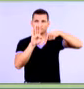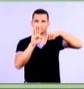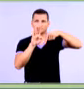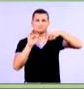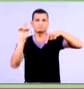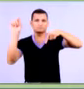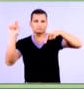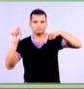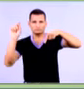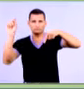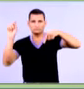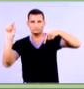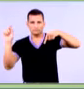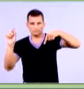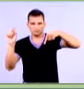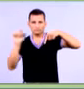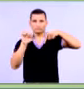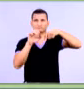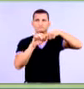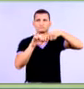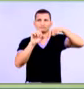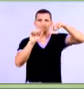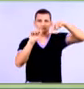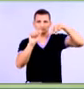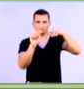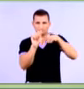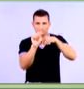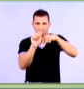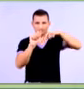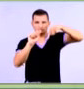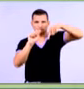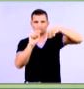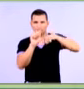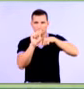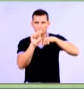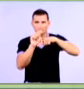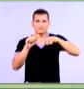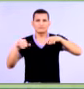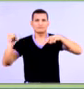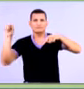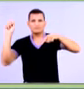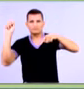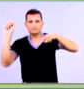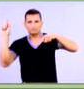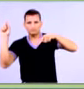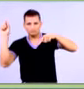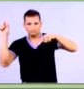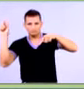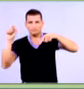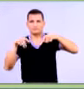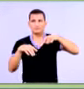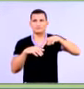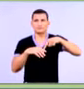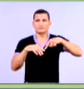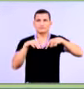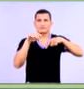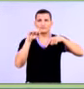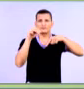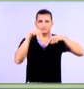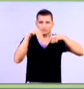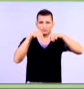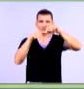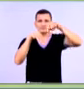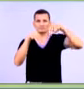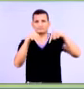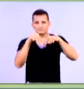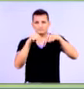B. Passei do lado esquerdo do A, então eu visito o A. Passei do lado esquerdo do M,